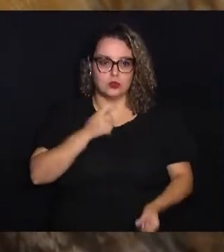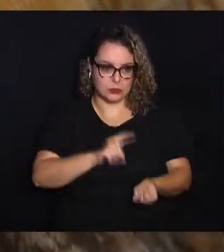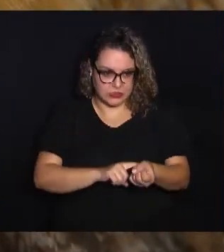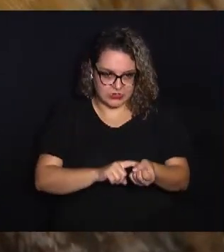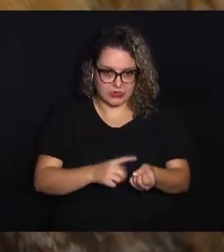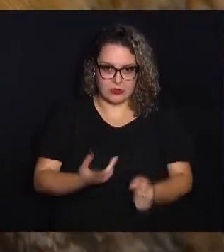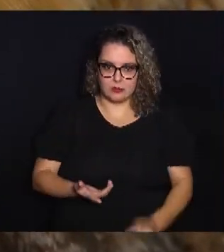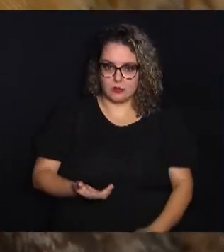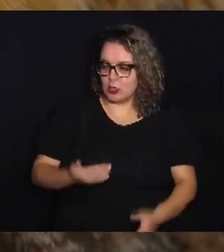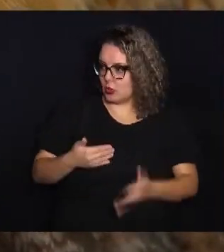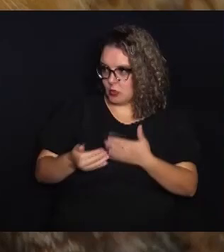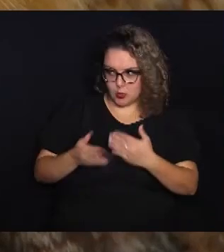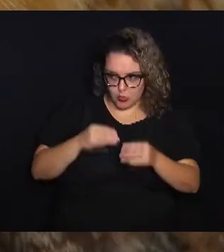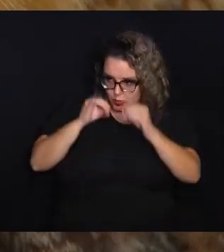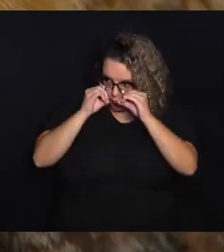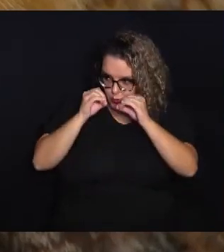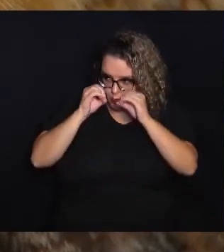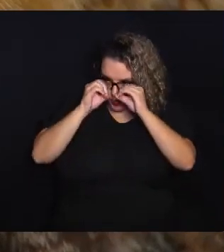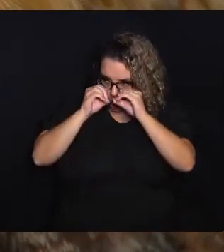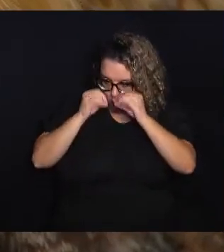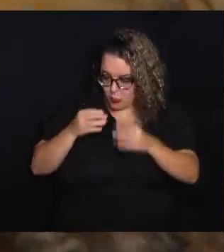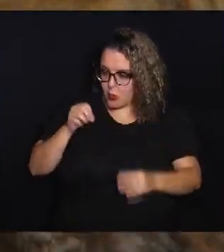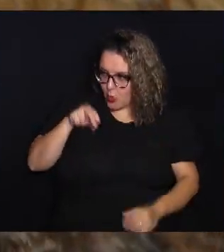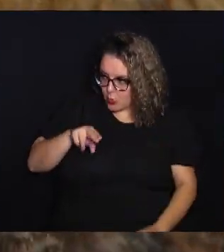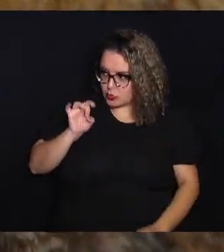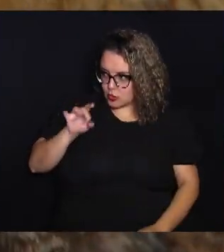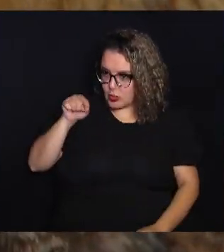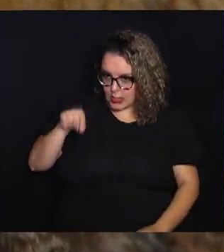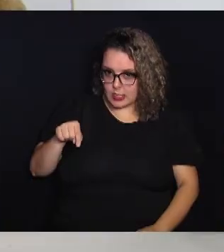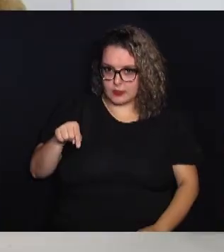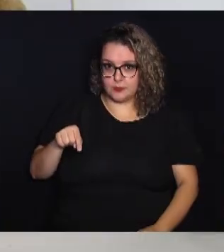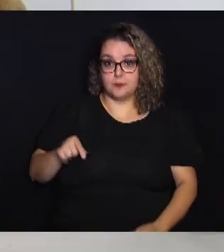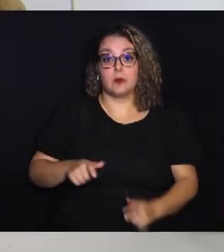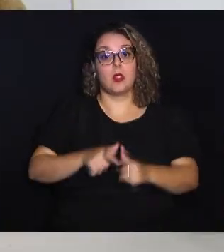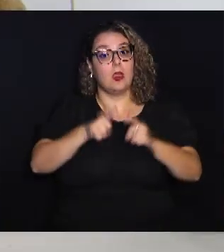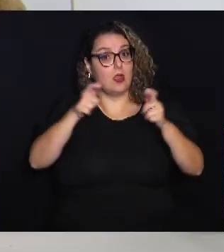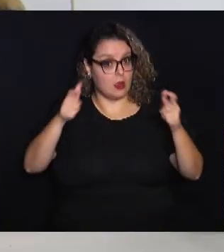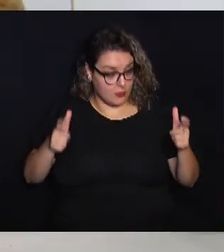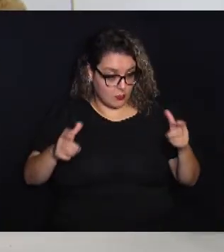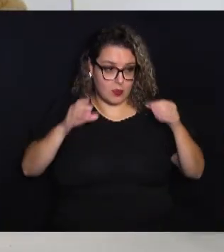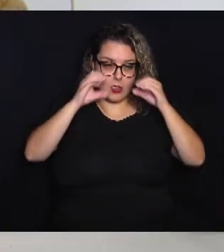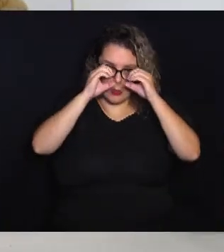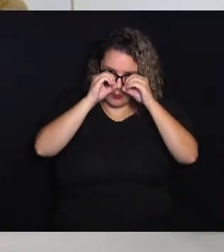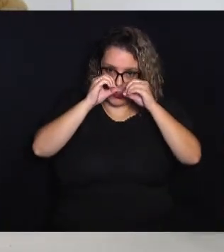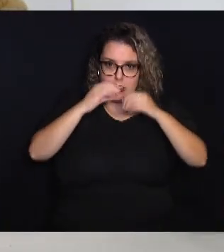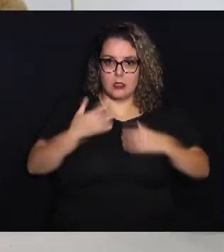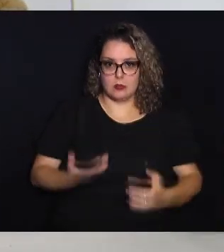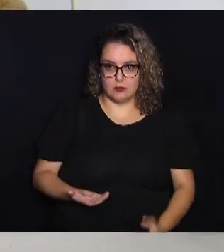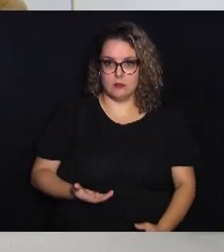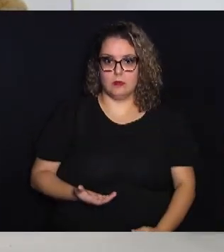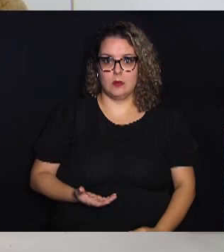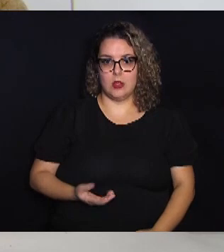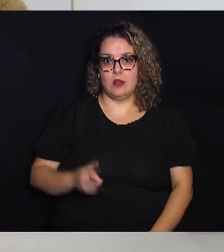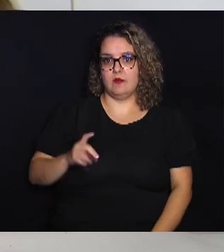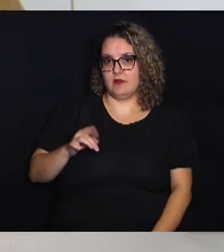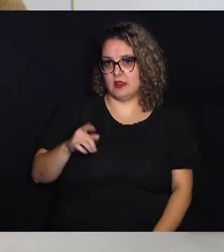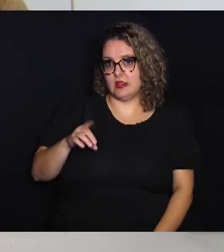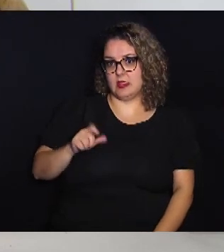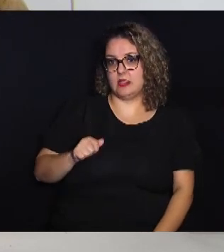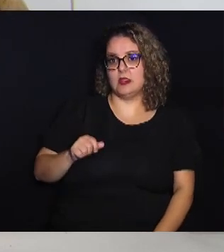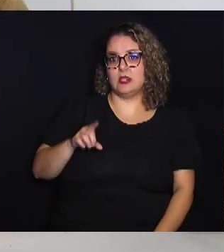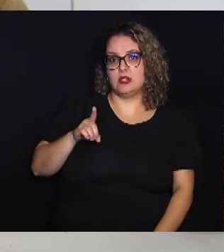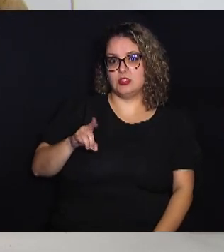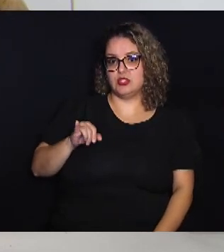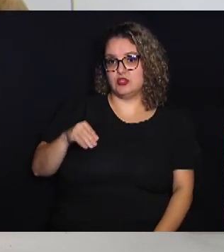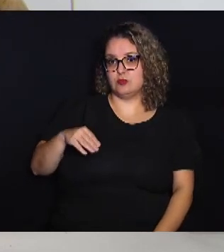Mas isso, no caso, qualquer coruja ou especificamente essa? A grande maioria das corujas, né? Coruja suindara, por exemplo, ela tem